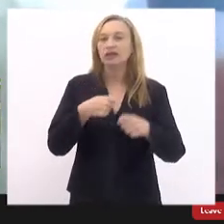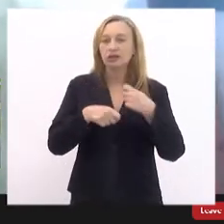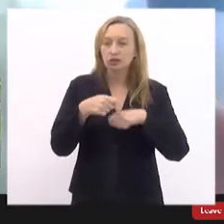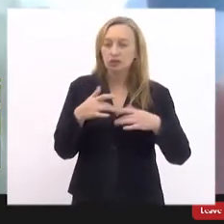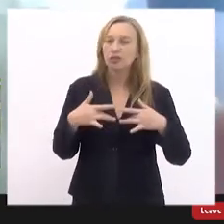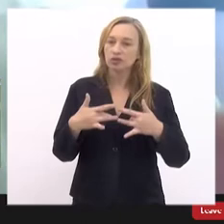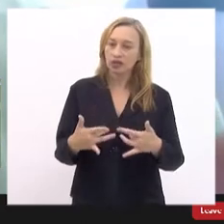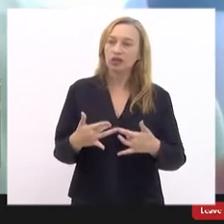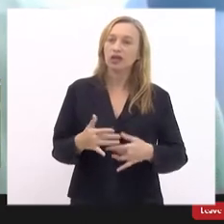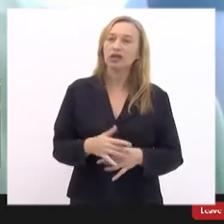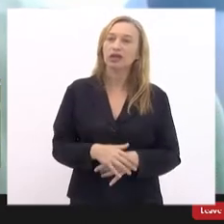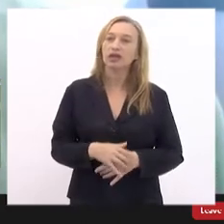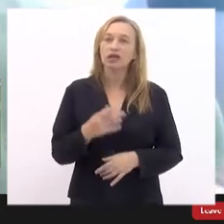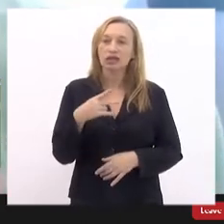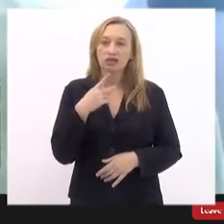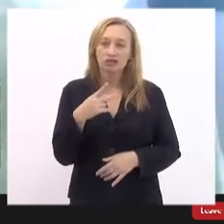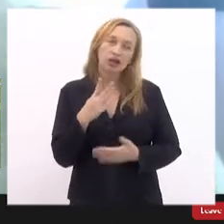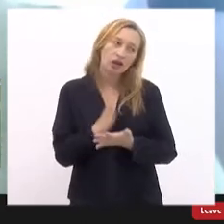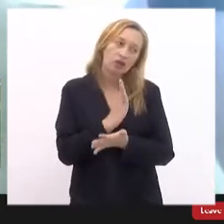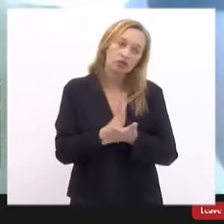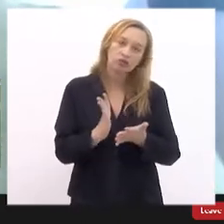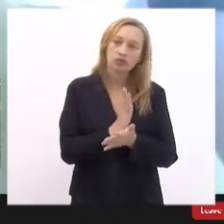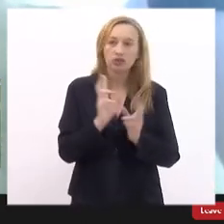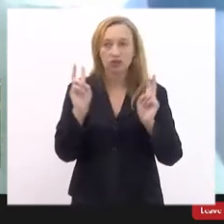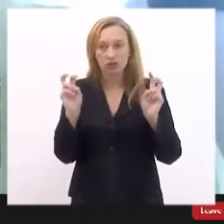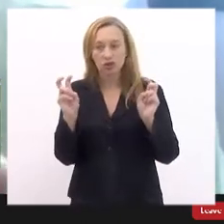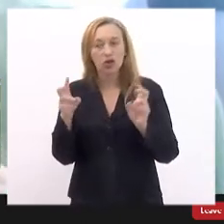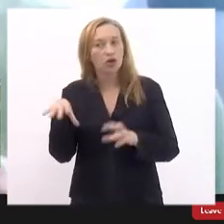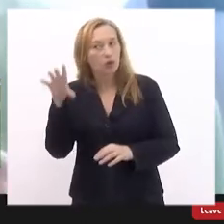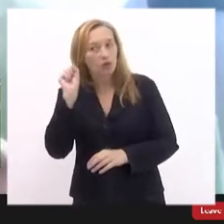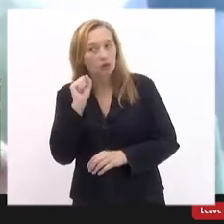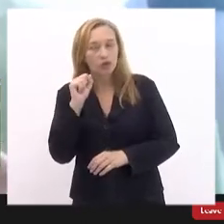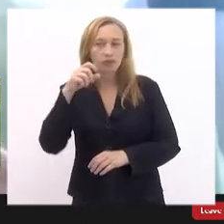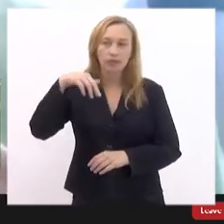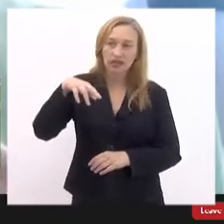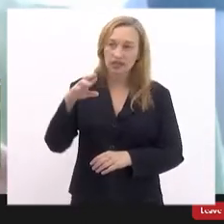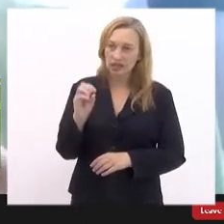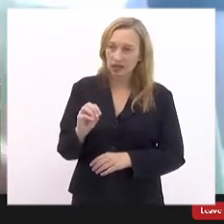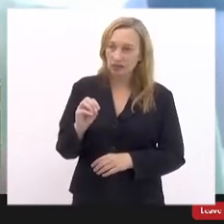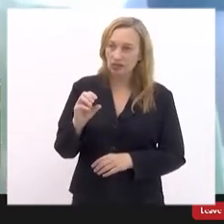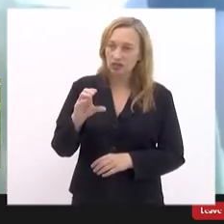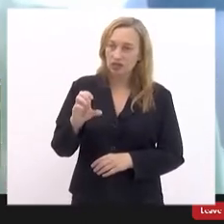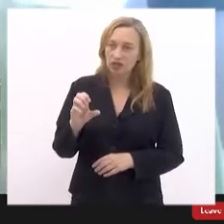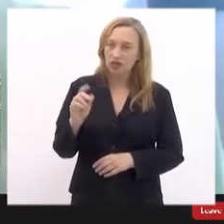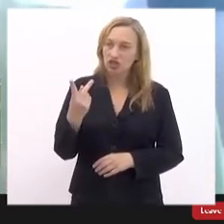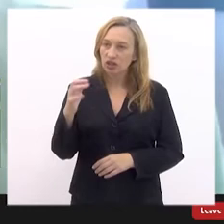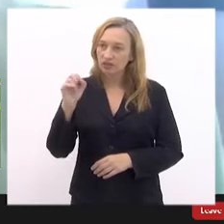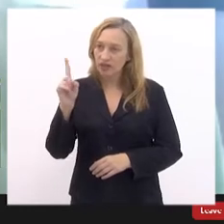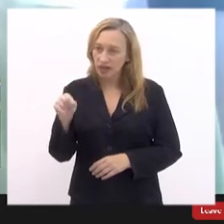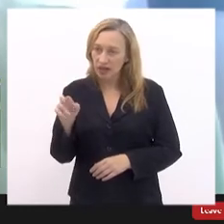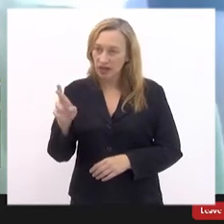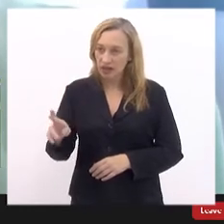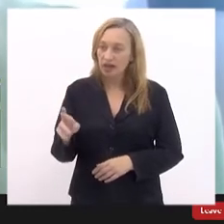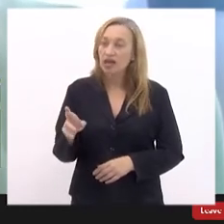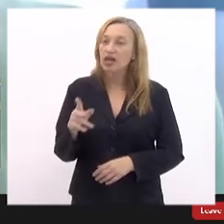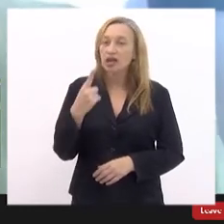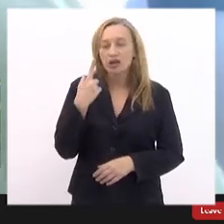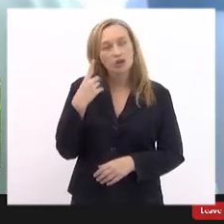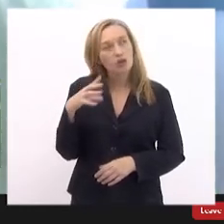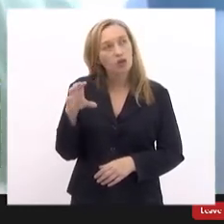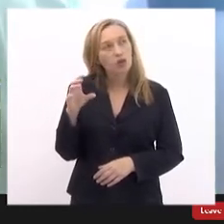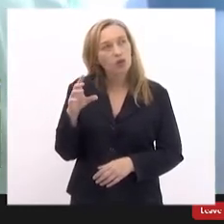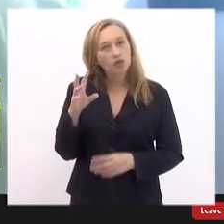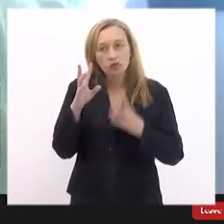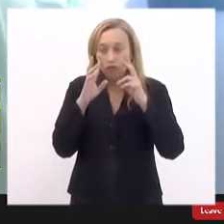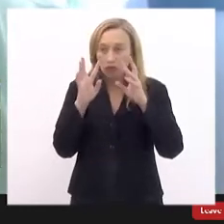solidária e falar duas questões. Primeiro, eu ouvi o Marcelo Xavier e vi que ele, quer dizer,